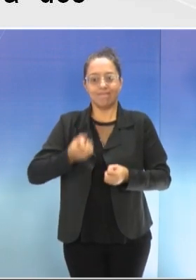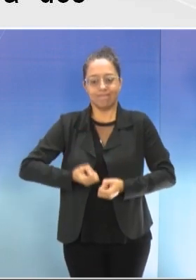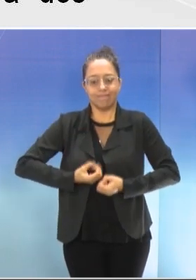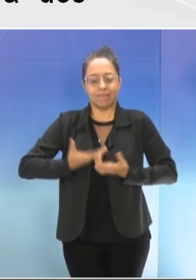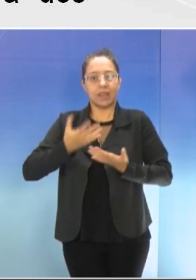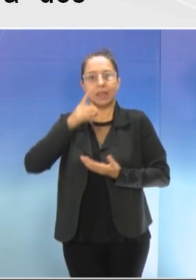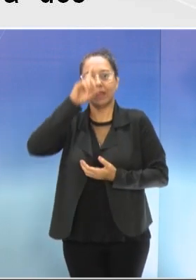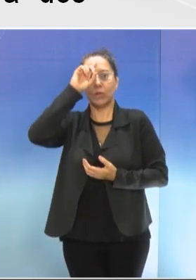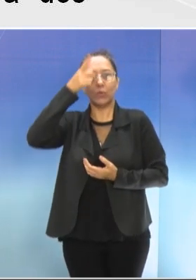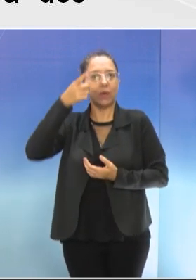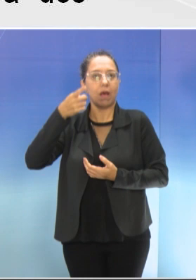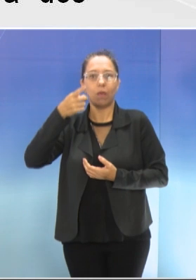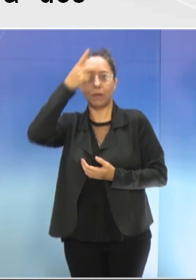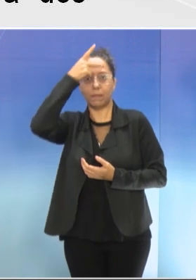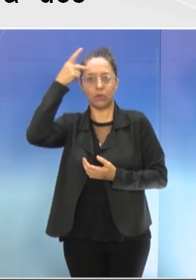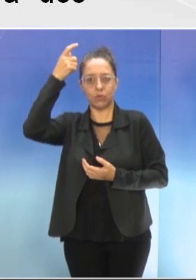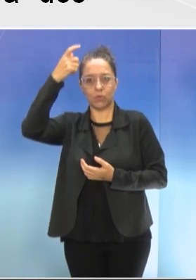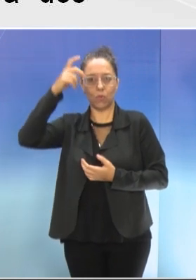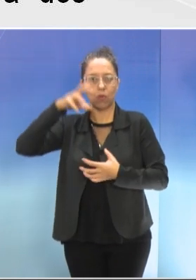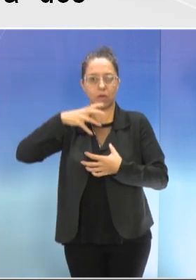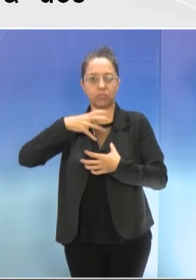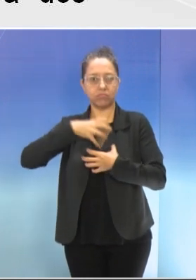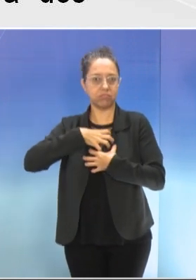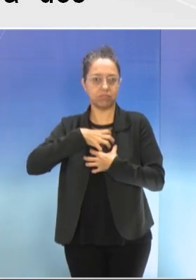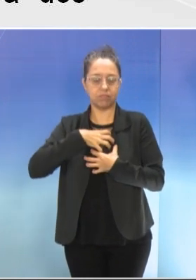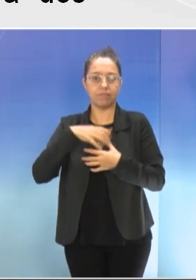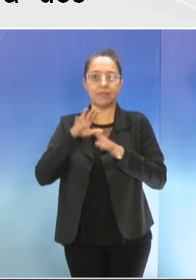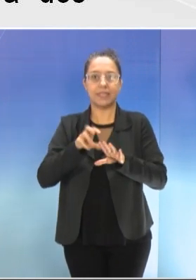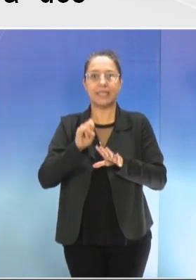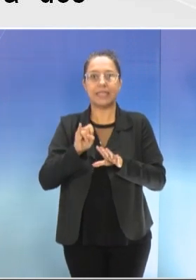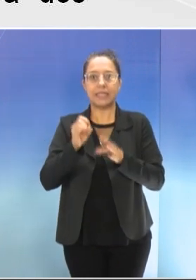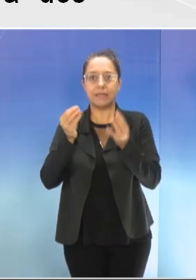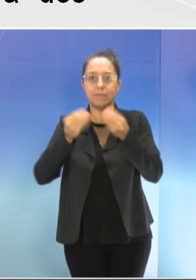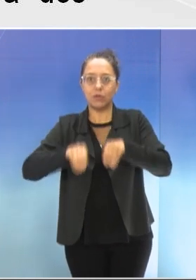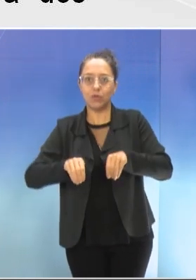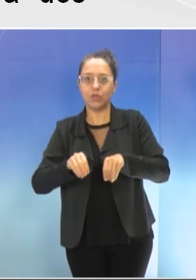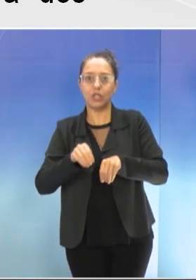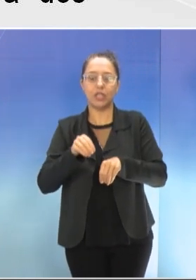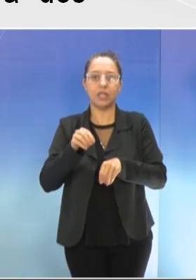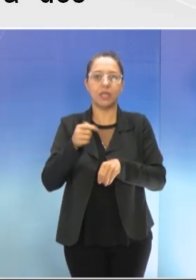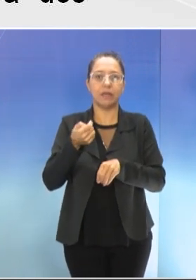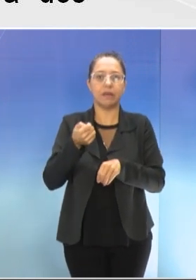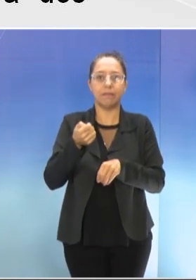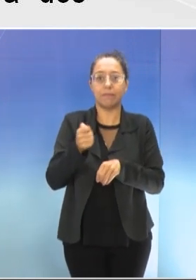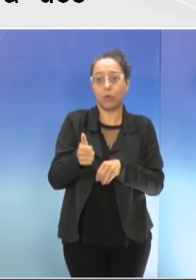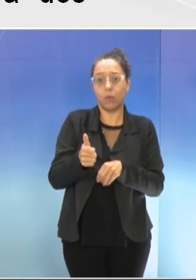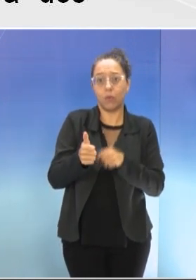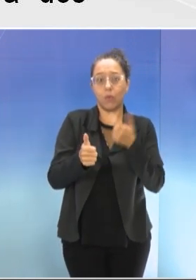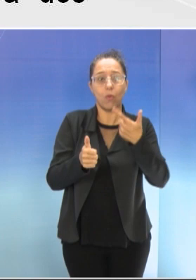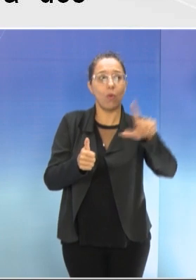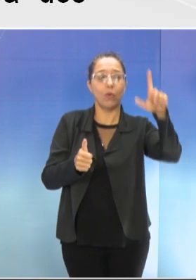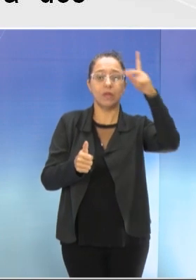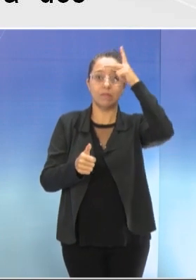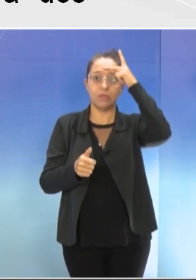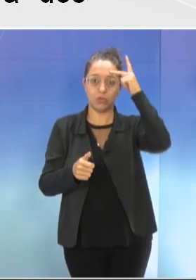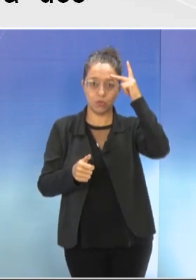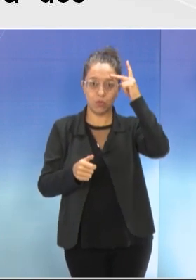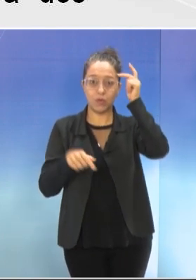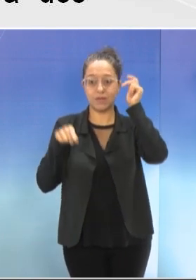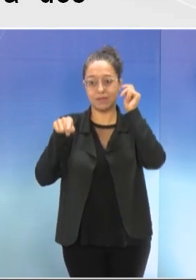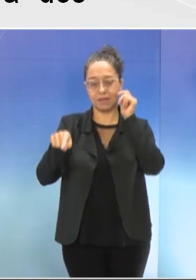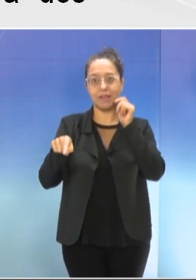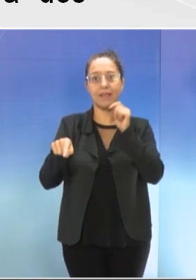o cuidado de nossa conservação é menos prejudicial aos dos outros,